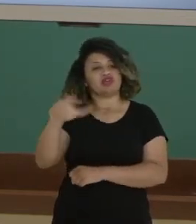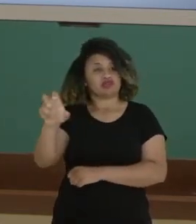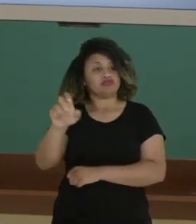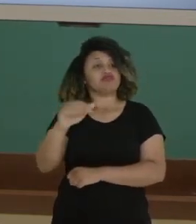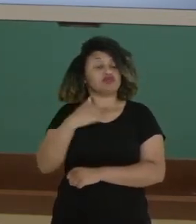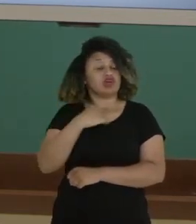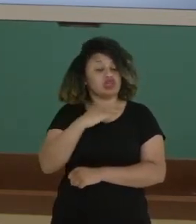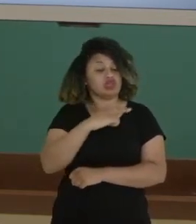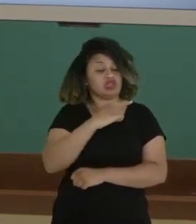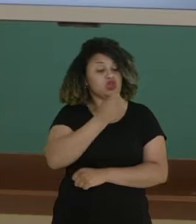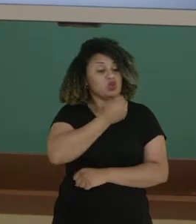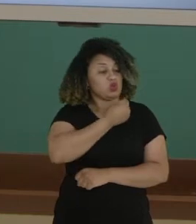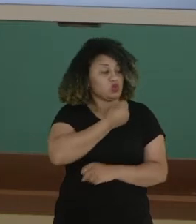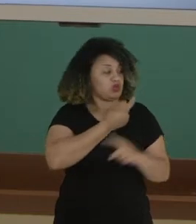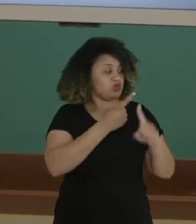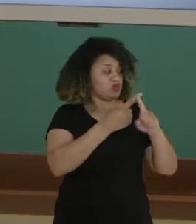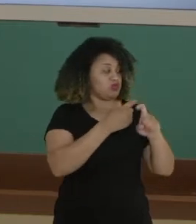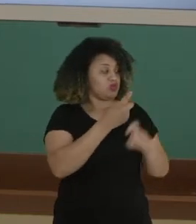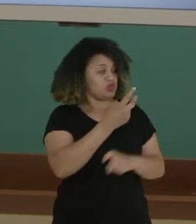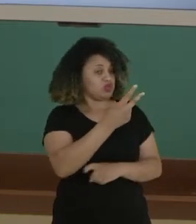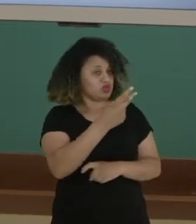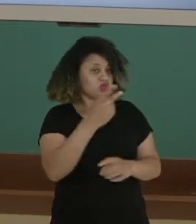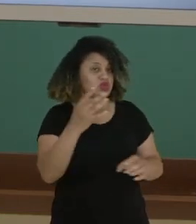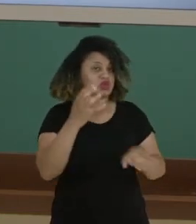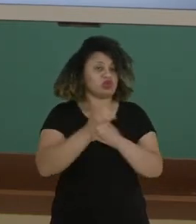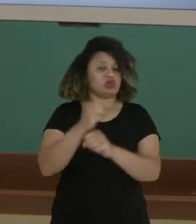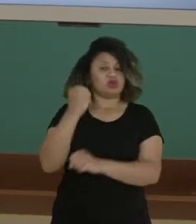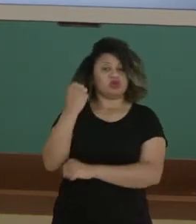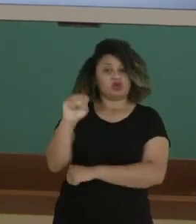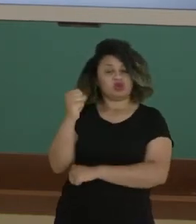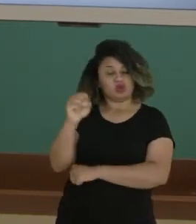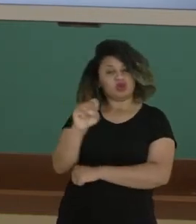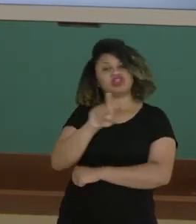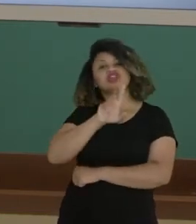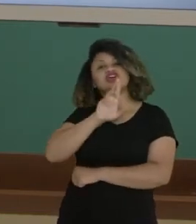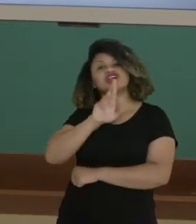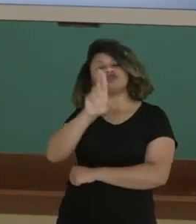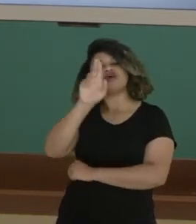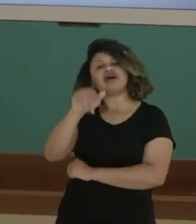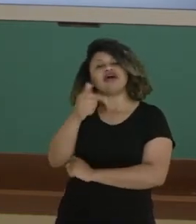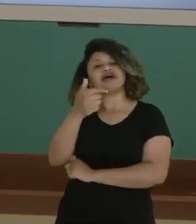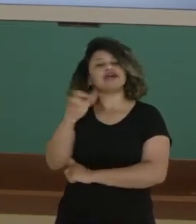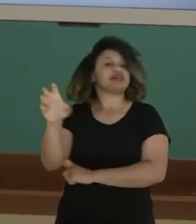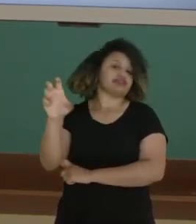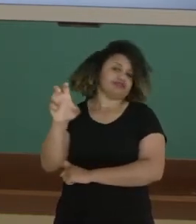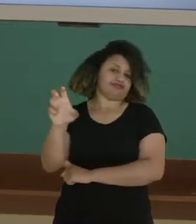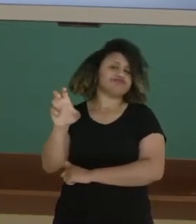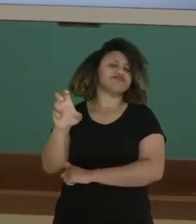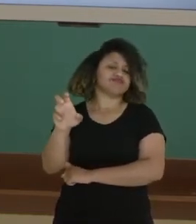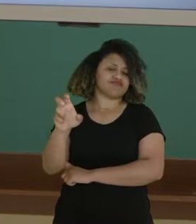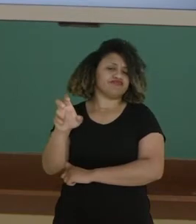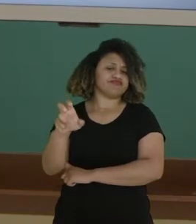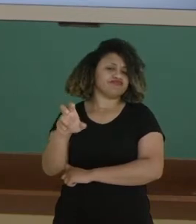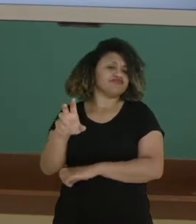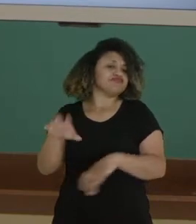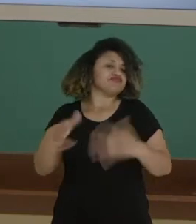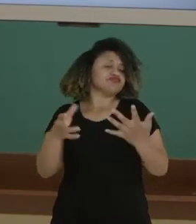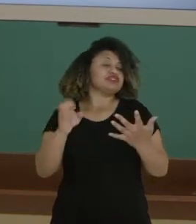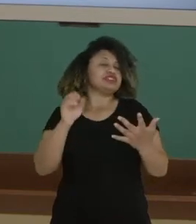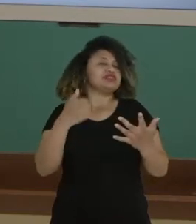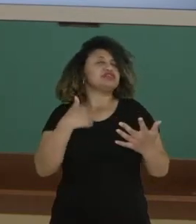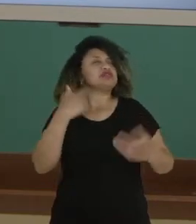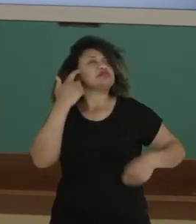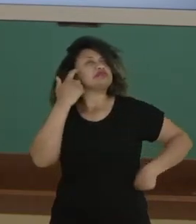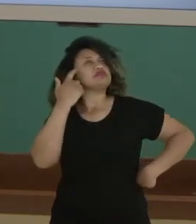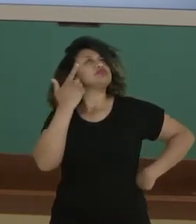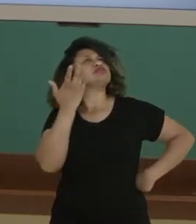multiplico por 2, somo 8 e tem que dar 15. Se você for bom no chute, aí